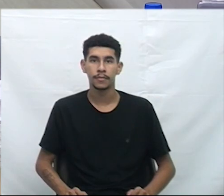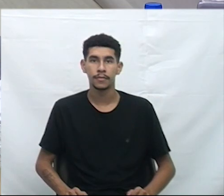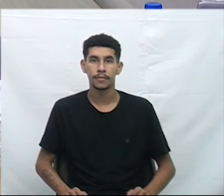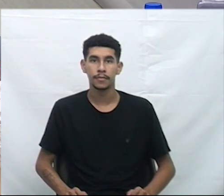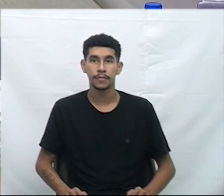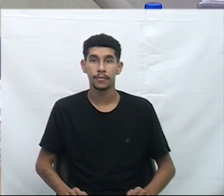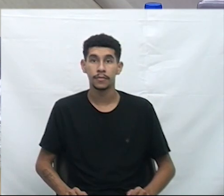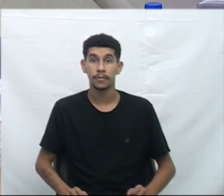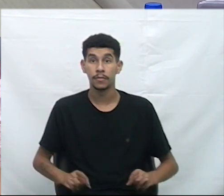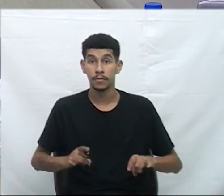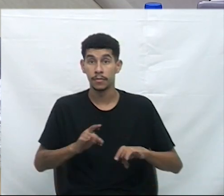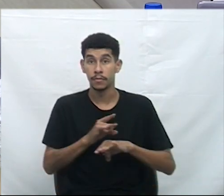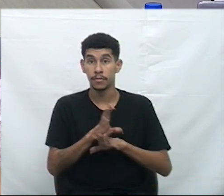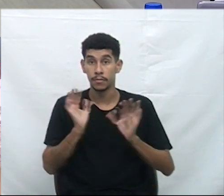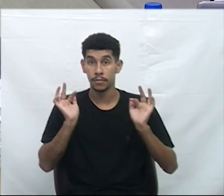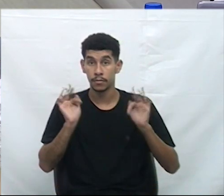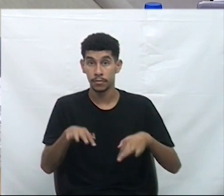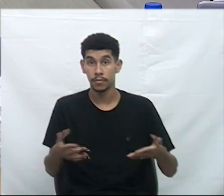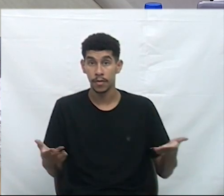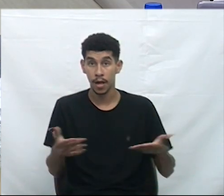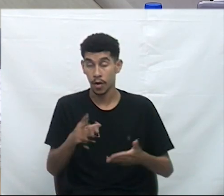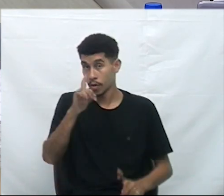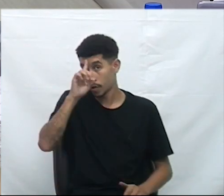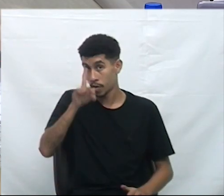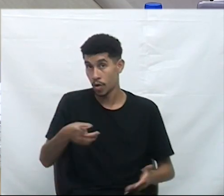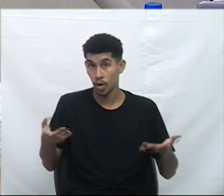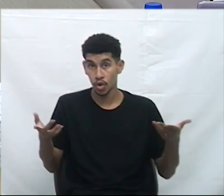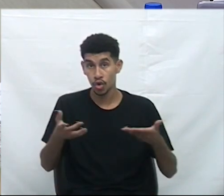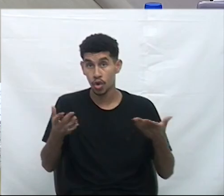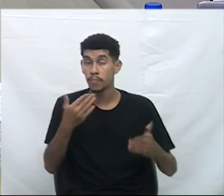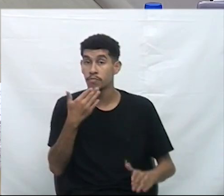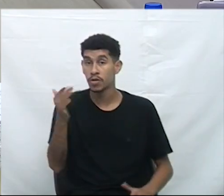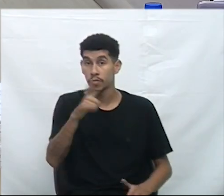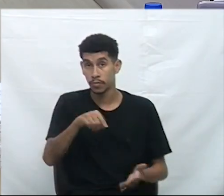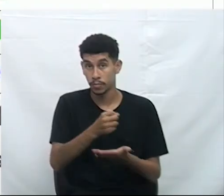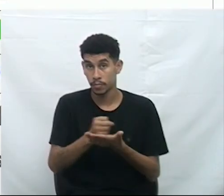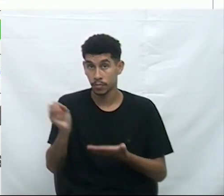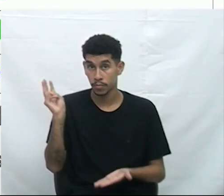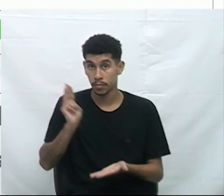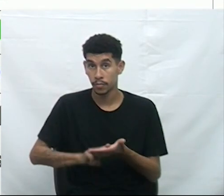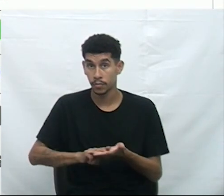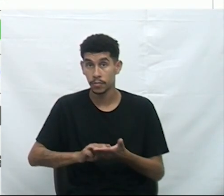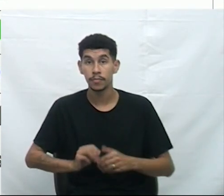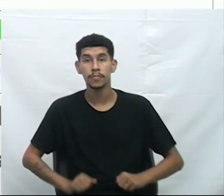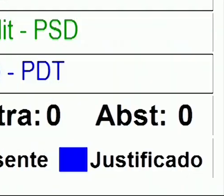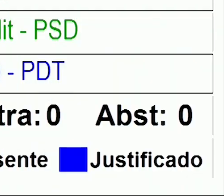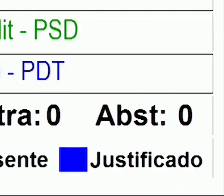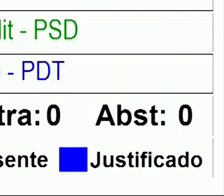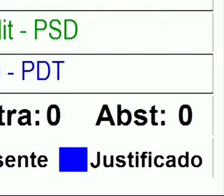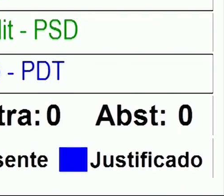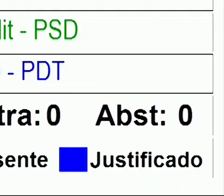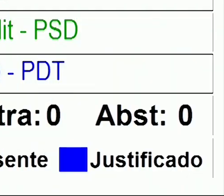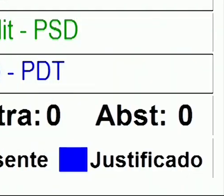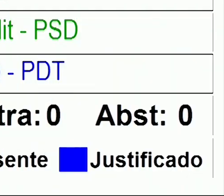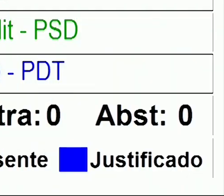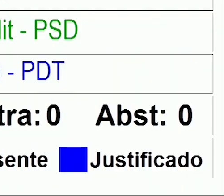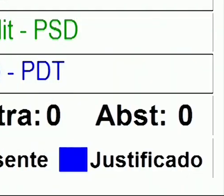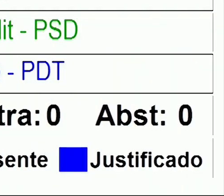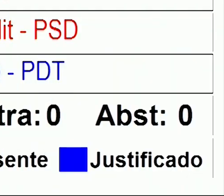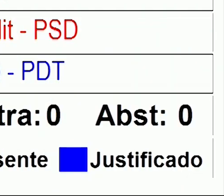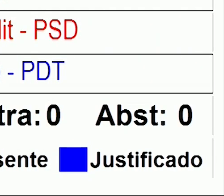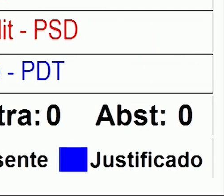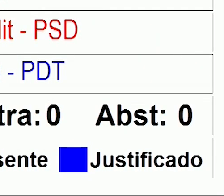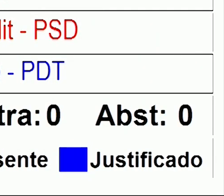Terminado o grande expediente, passamos para a ordem do dia. Solicito aos senhores vereadores e às senhoras vereadoras que façam a confirmação do quórum.